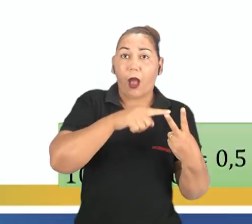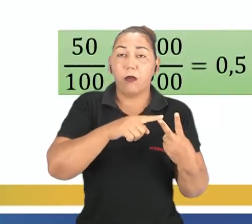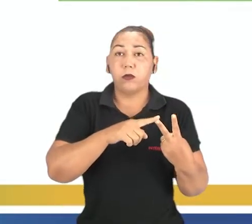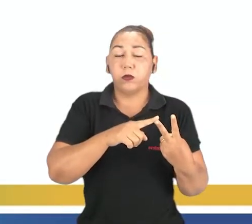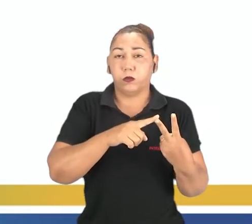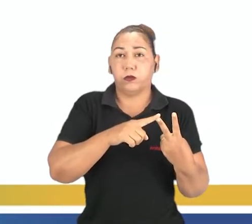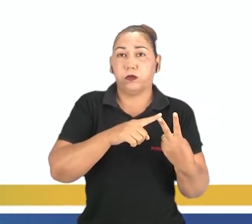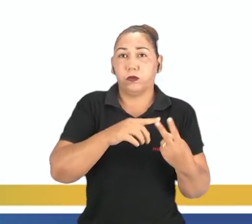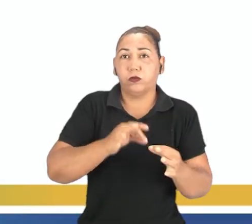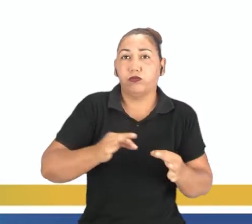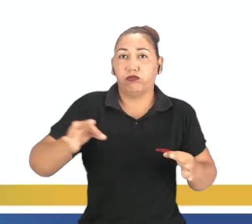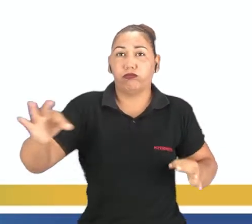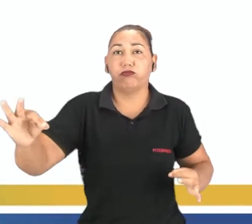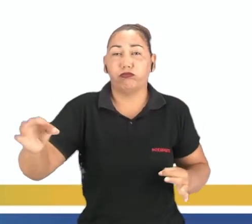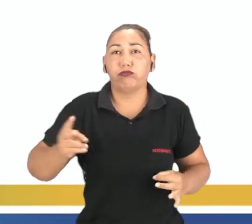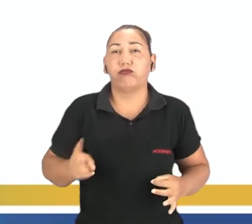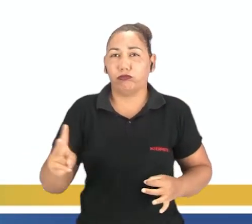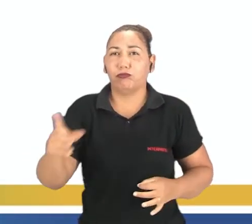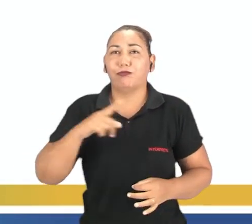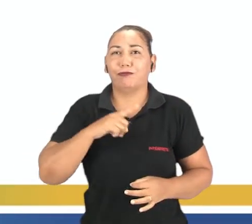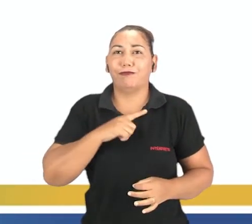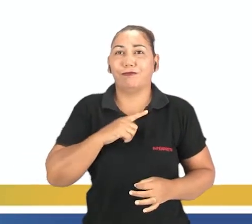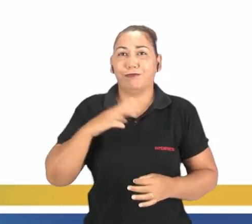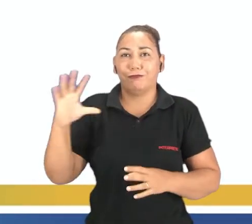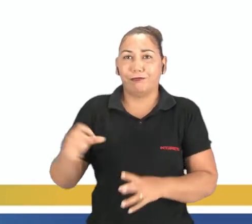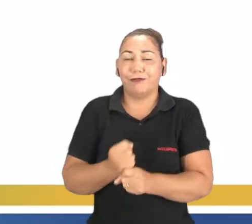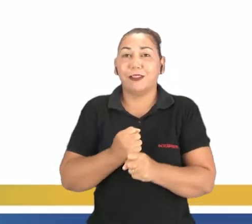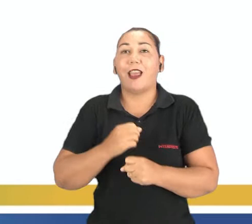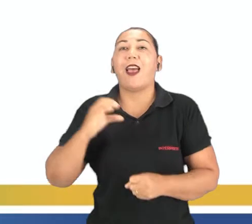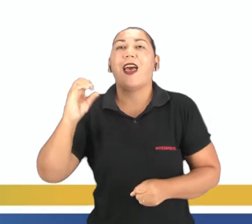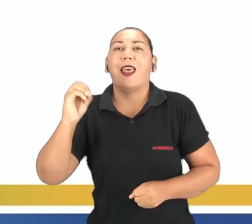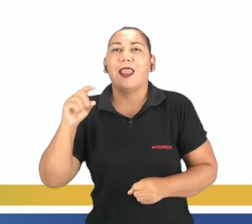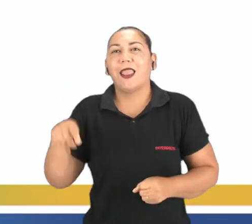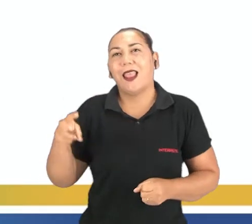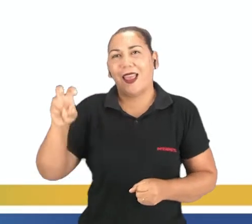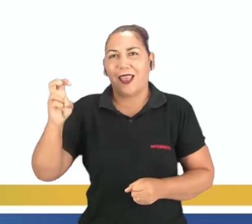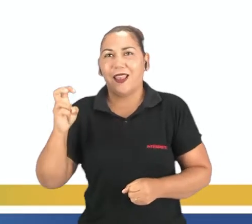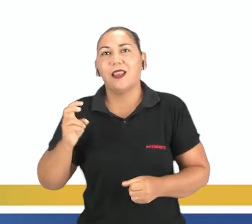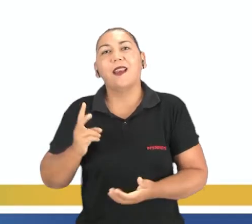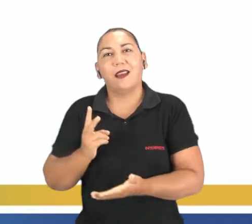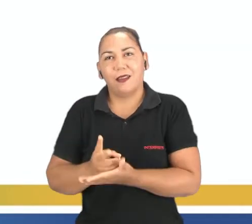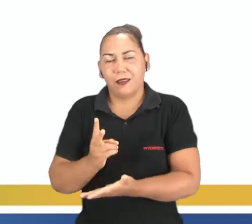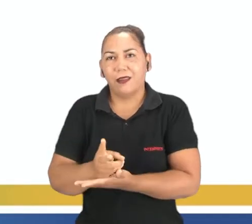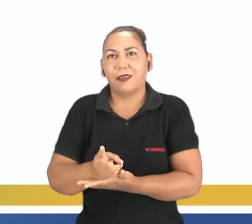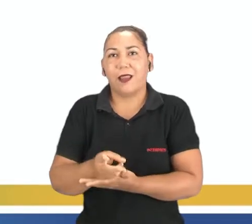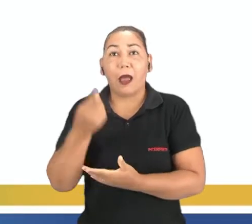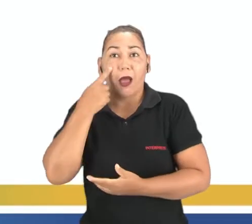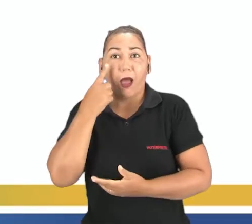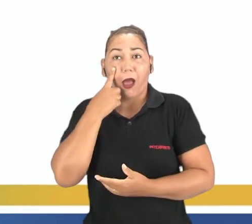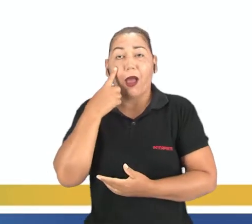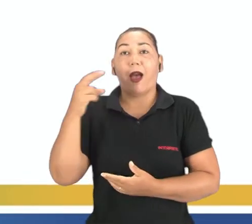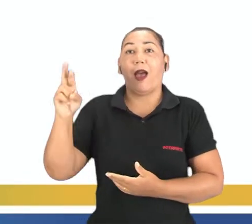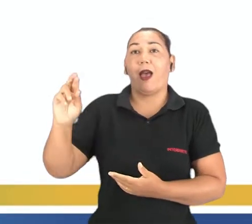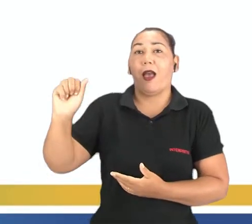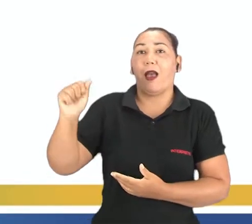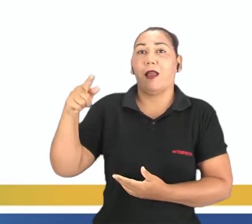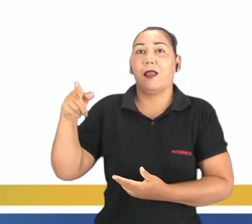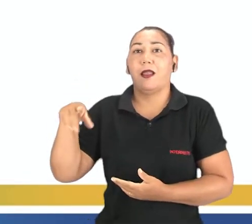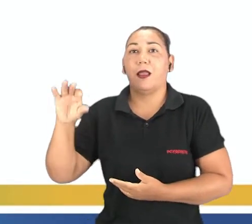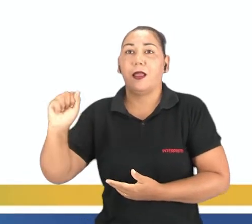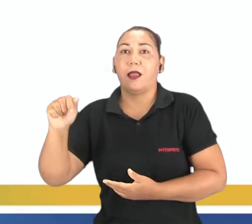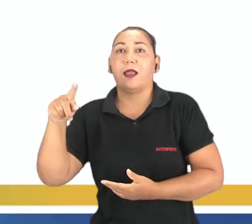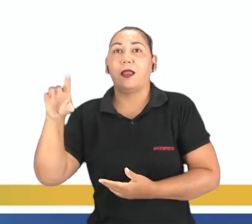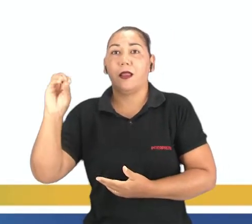e possui sempre resultado igual a 0,5. Então, observe essas razões, né? Nós temos aí a